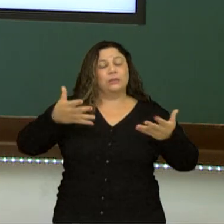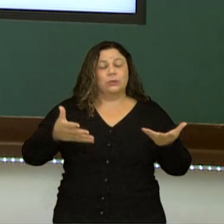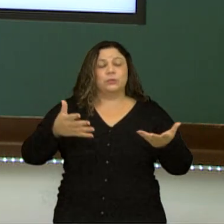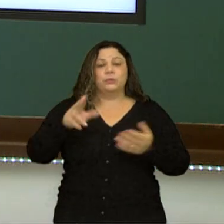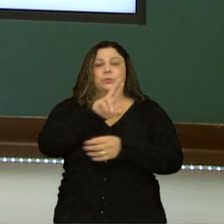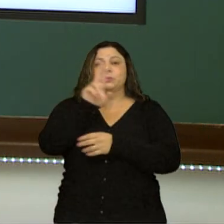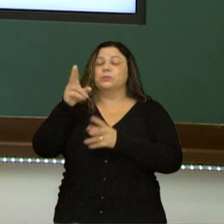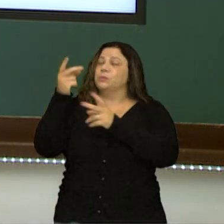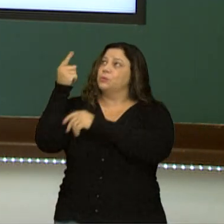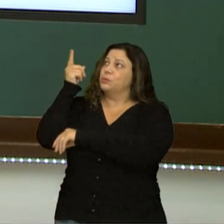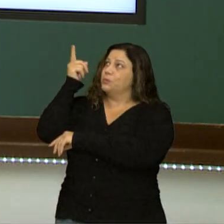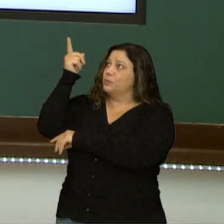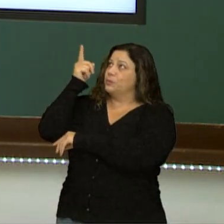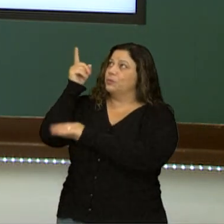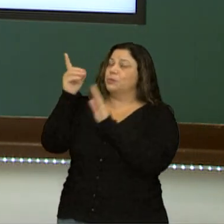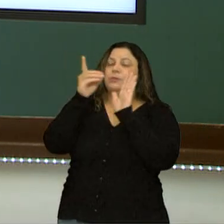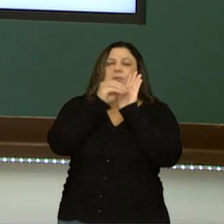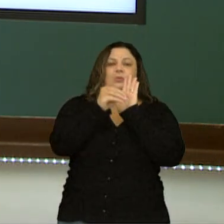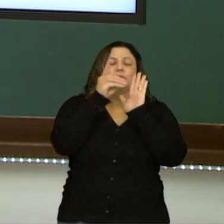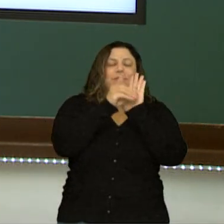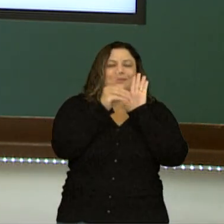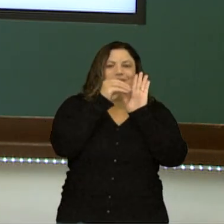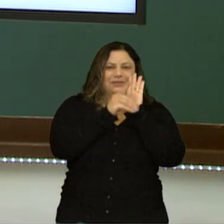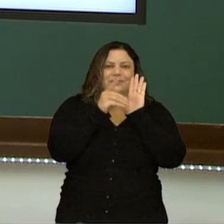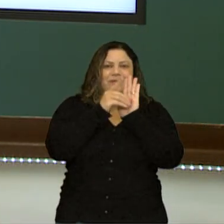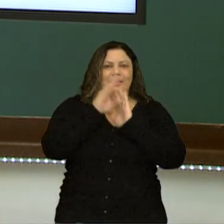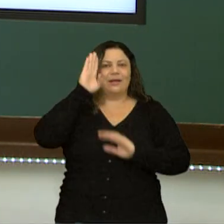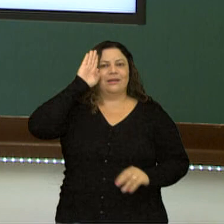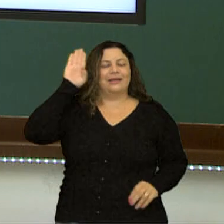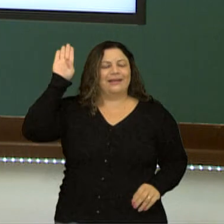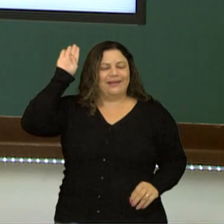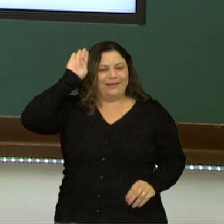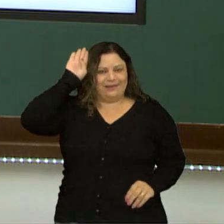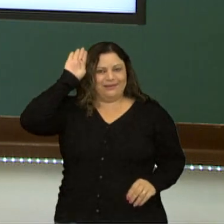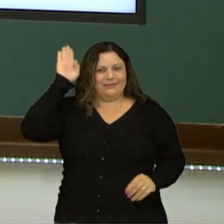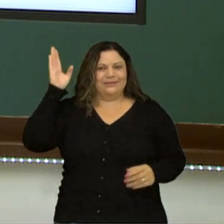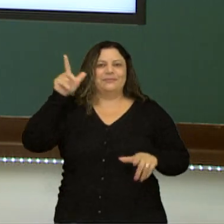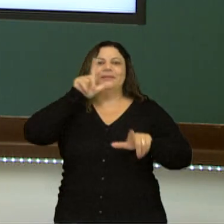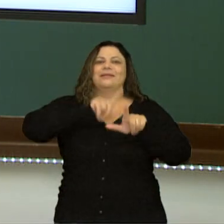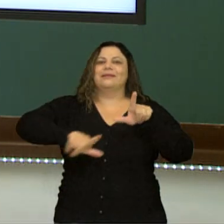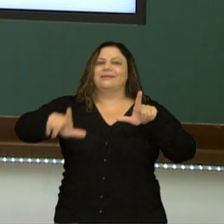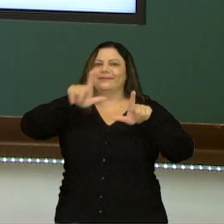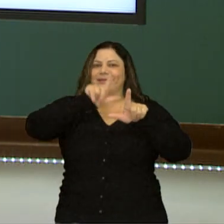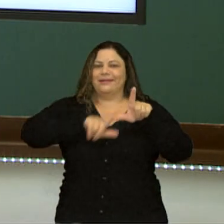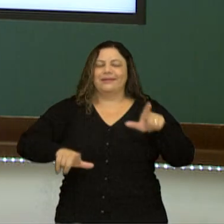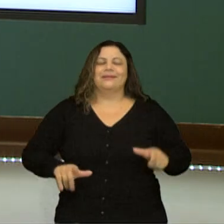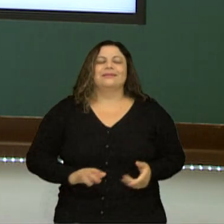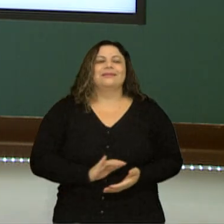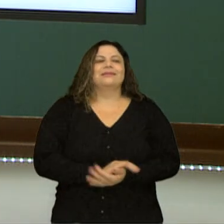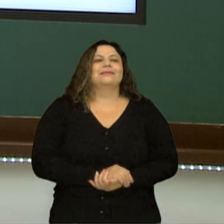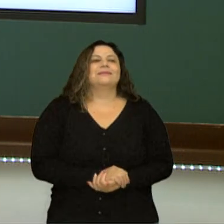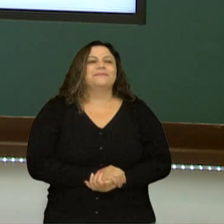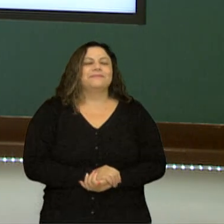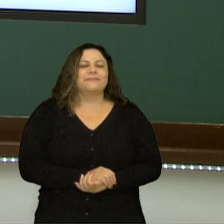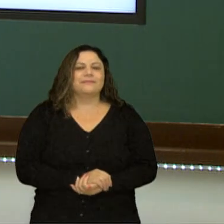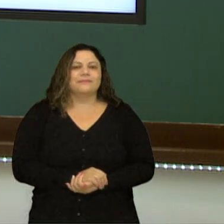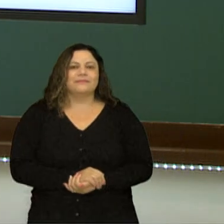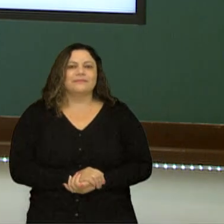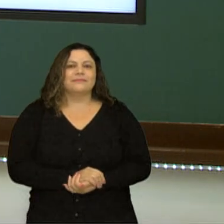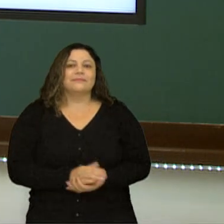que foi retirado lá do Dicionário Escolar da Academia Brasileira de Letras, meus queridos e minhas queridas. Vamos